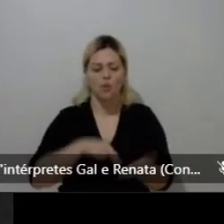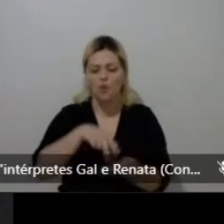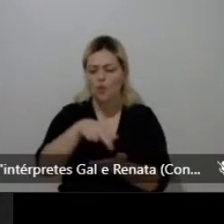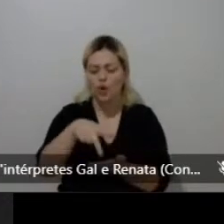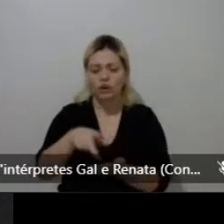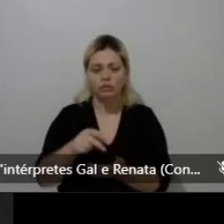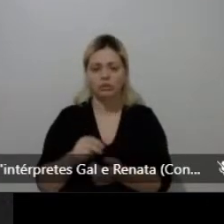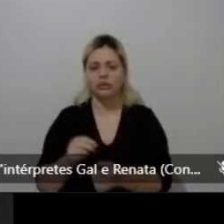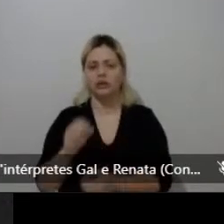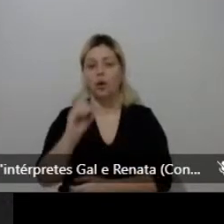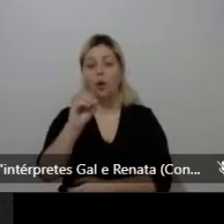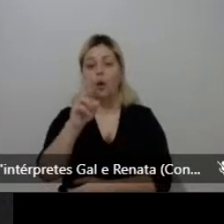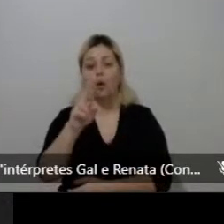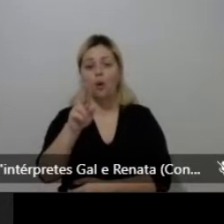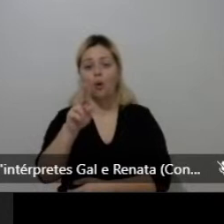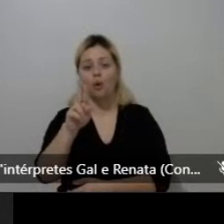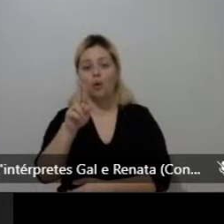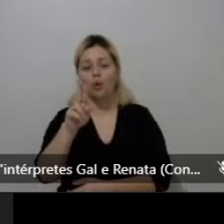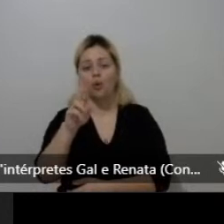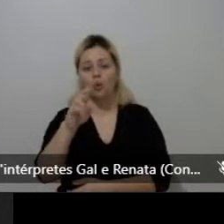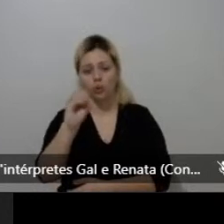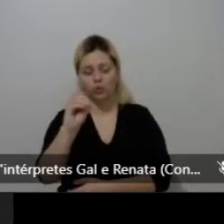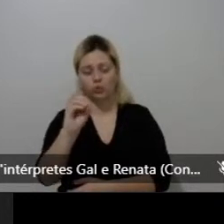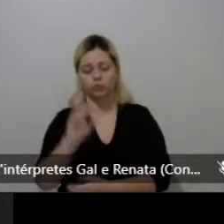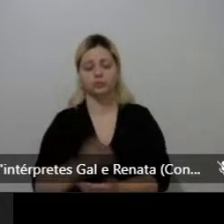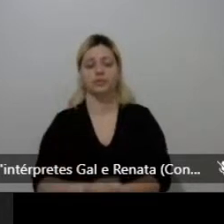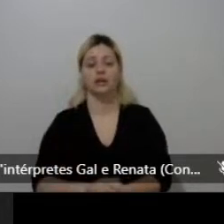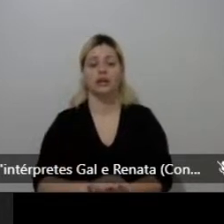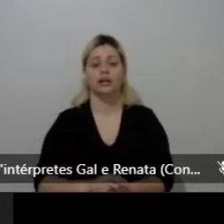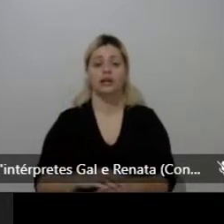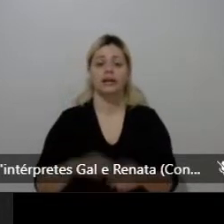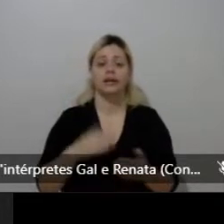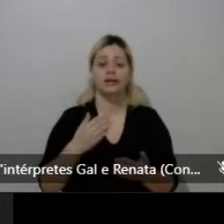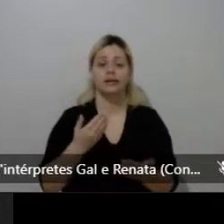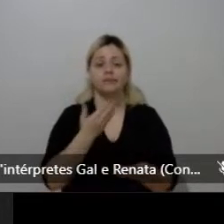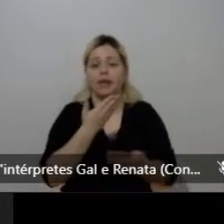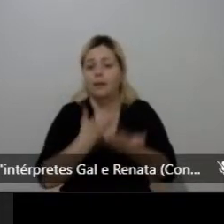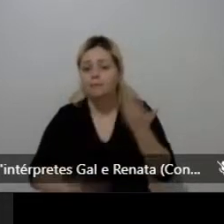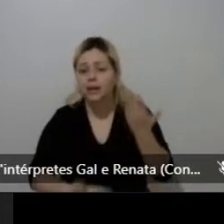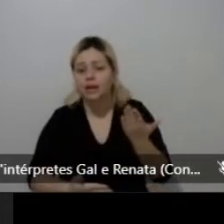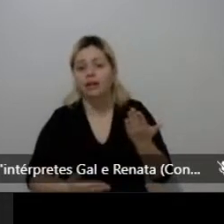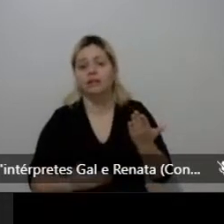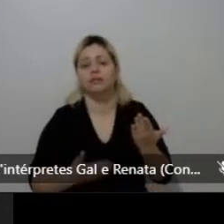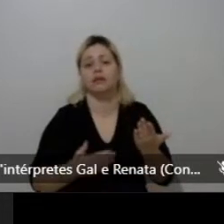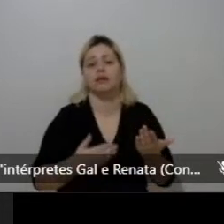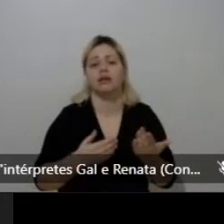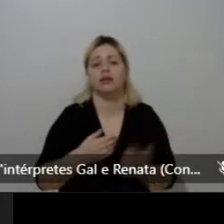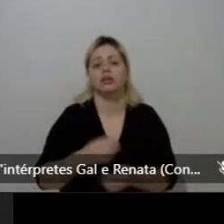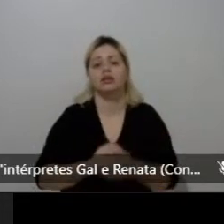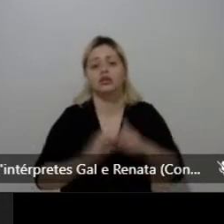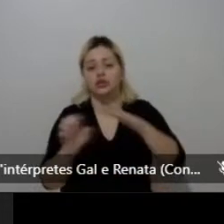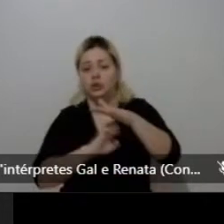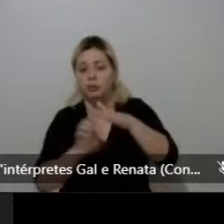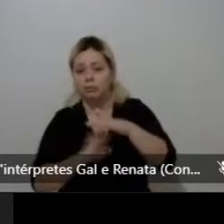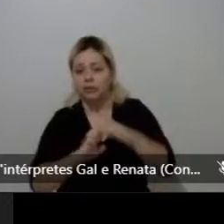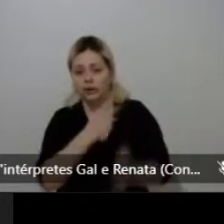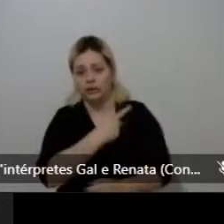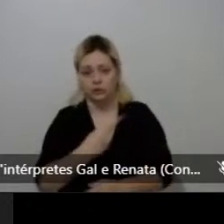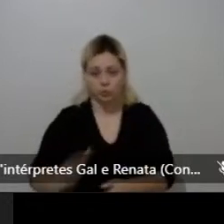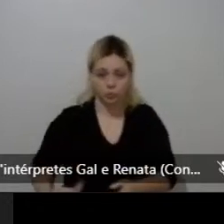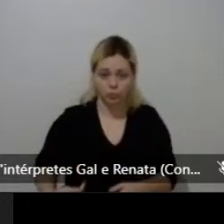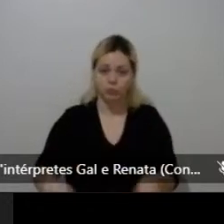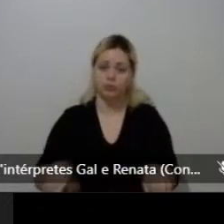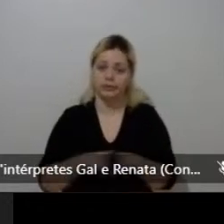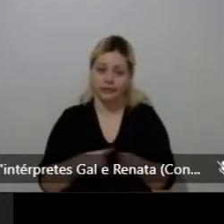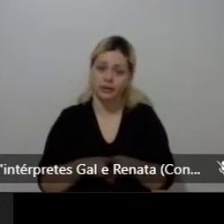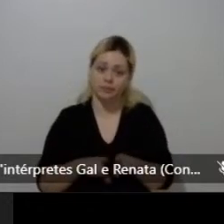com a privatização de empresas públicas, com a extinção de fundações públicas, importante a gente falar da CDHU da Emplaza, né,